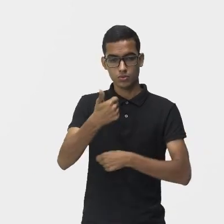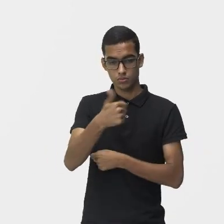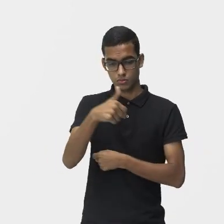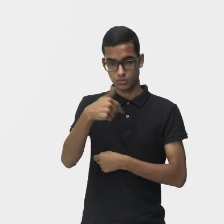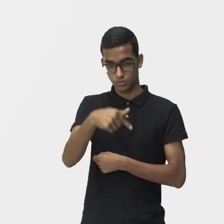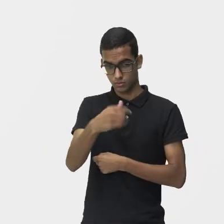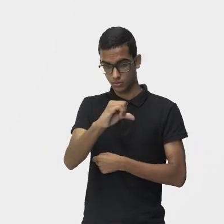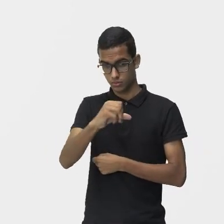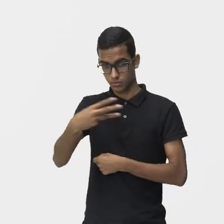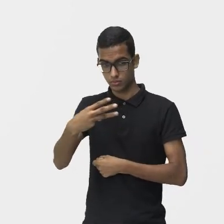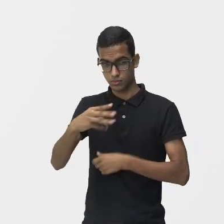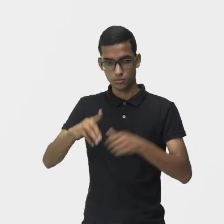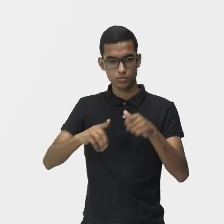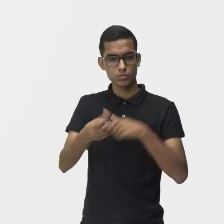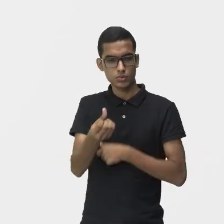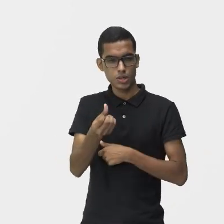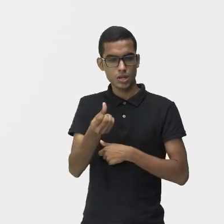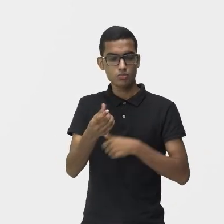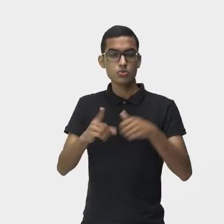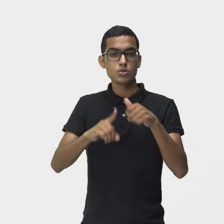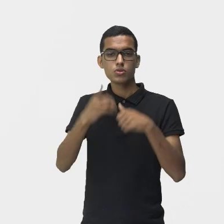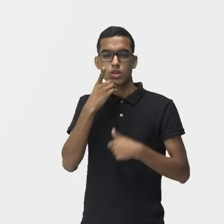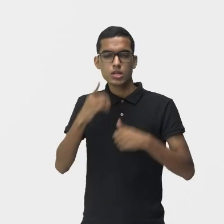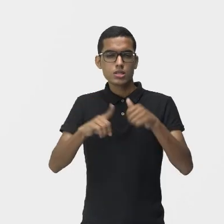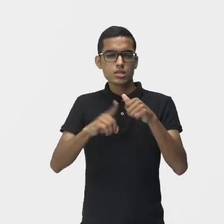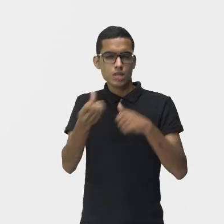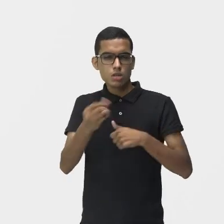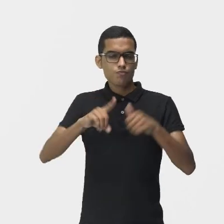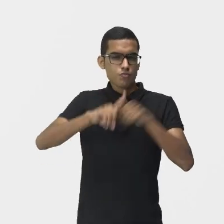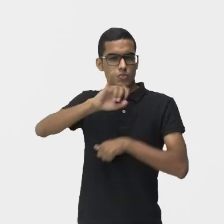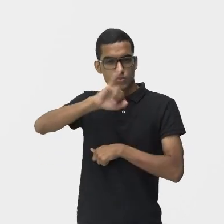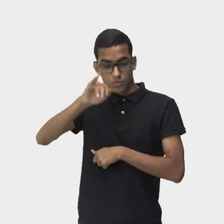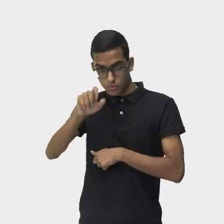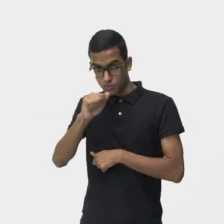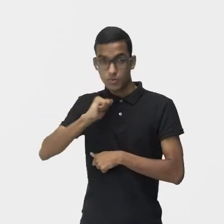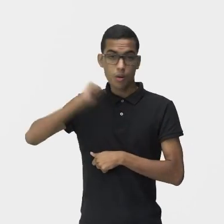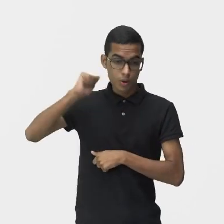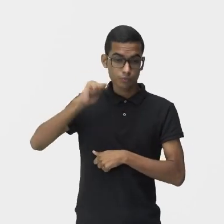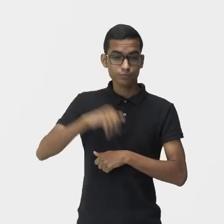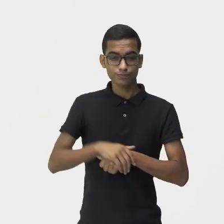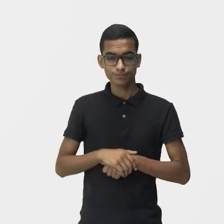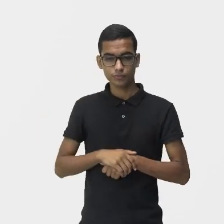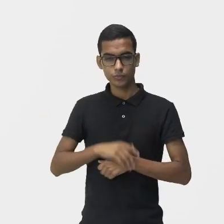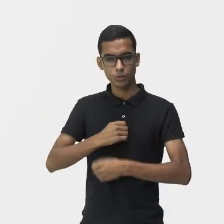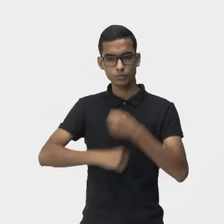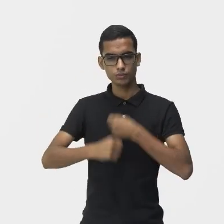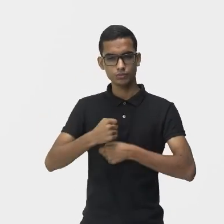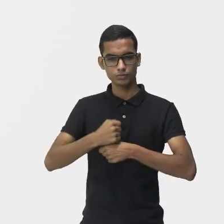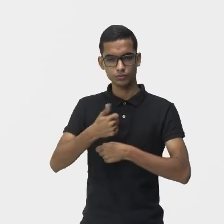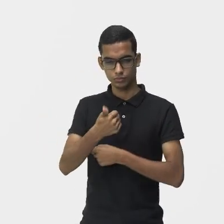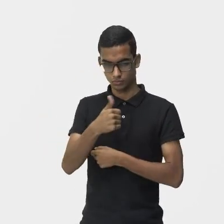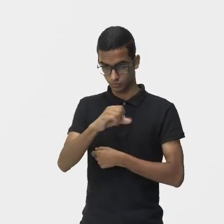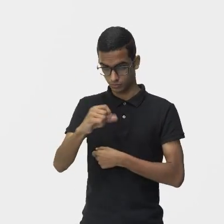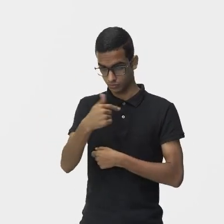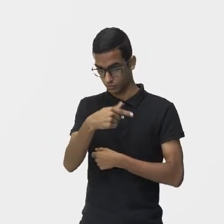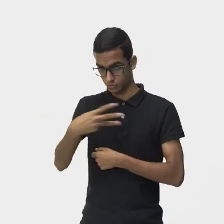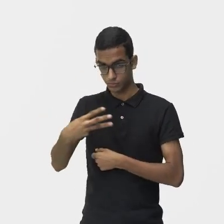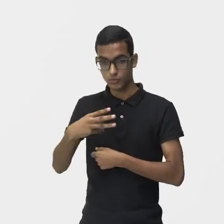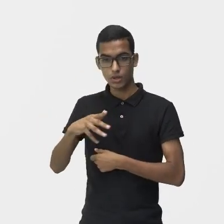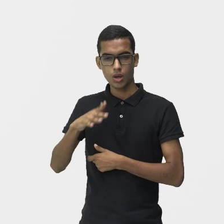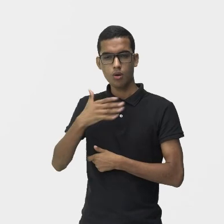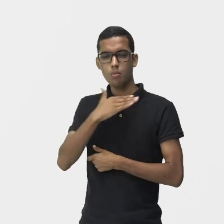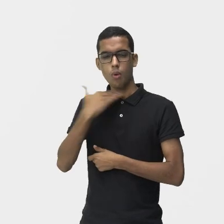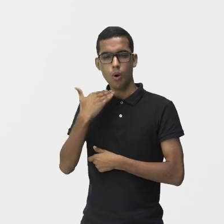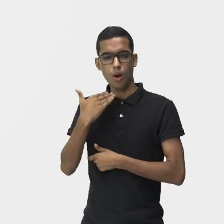1793, no ano da morte do jacobino Marat, e teve como principal objetivo organizar